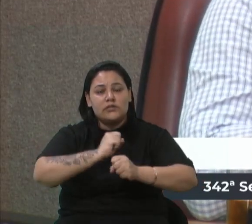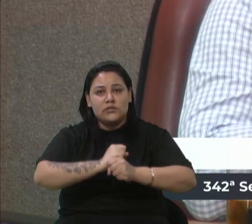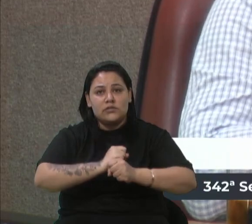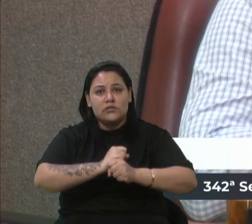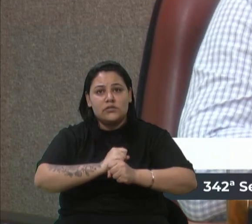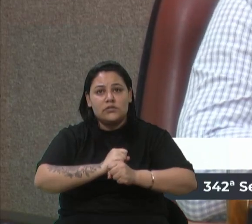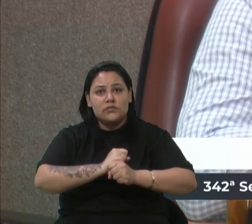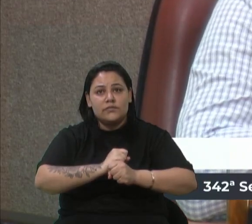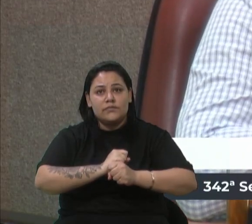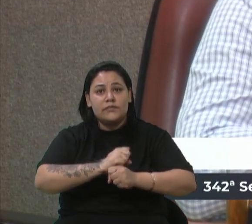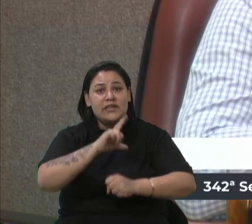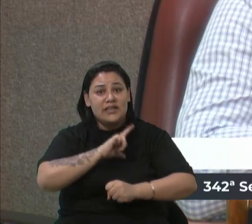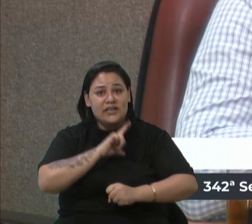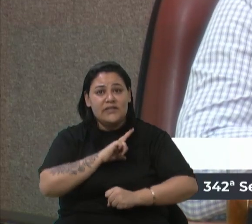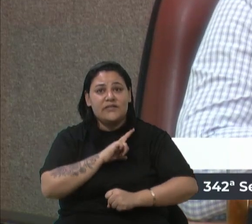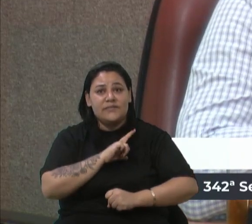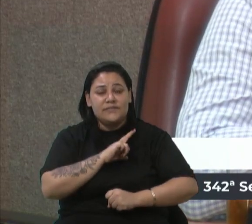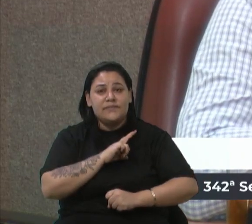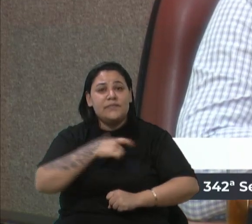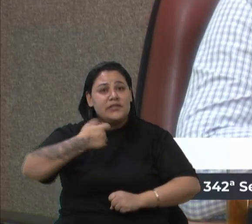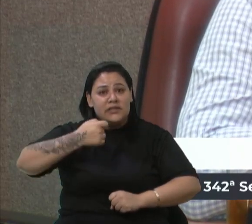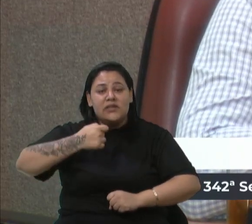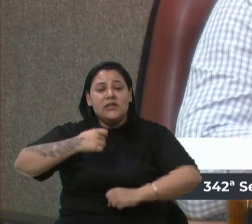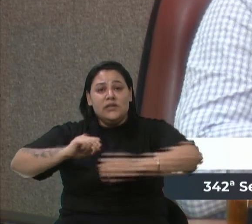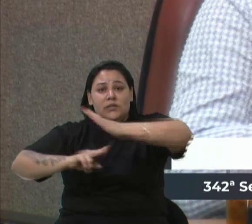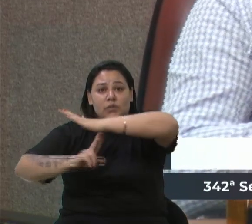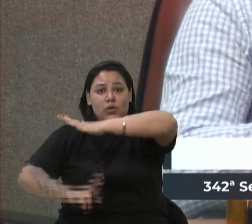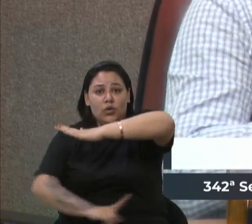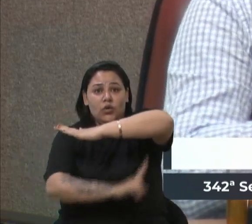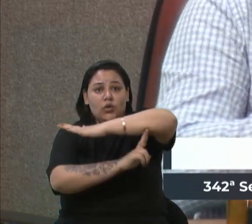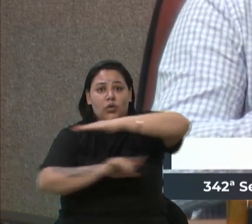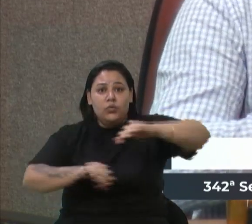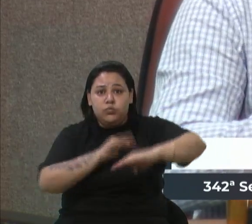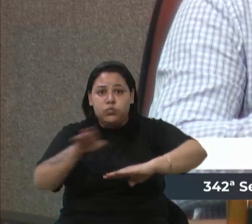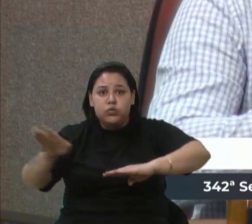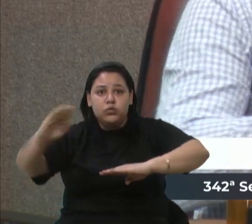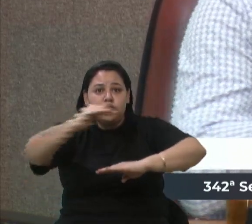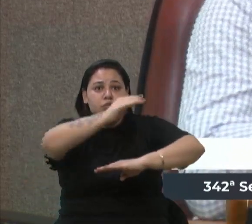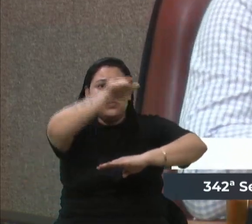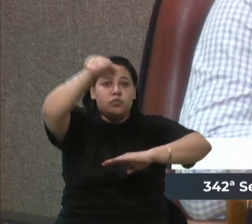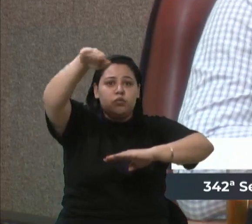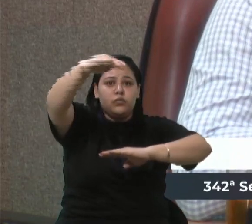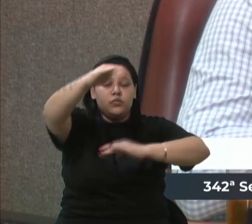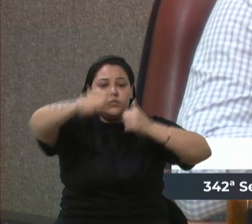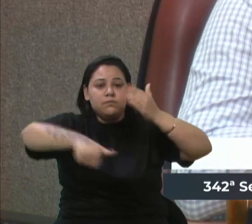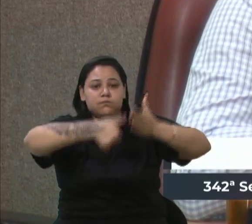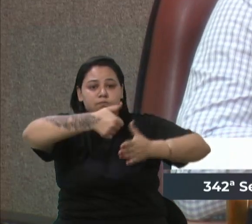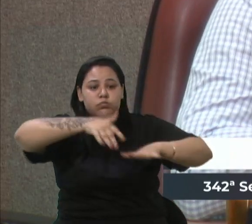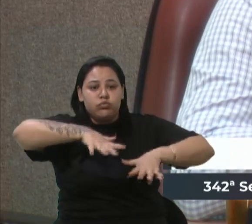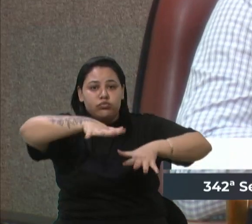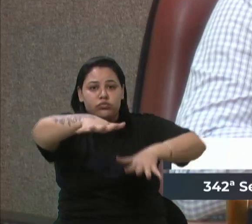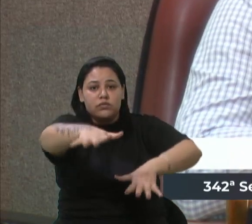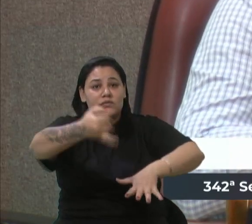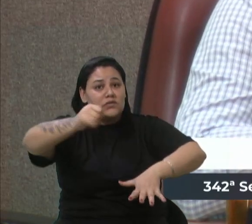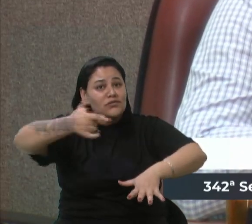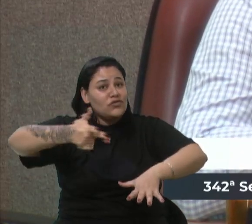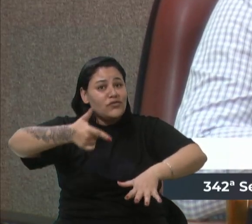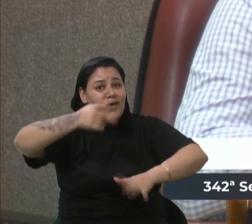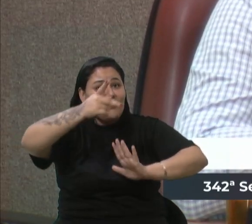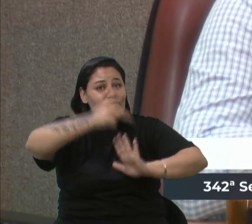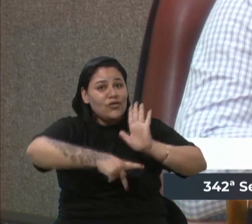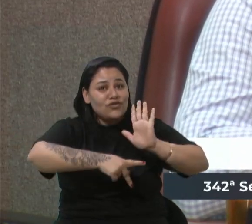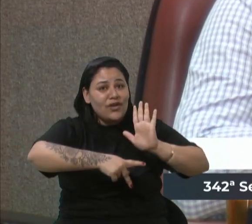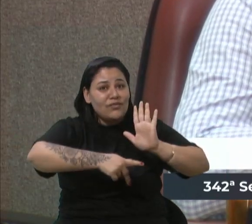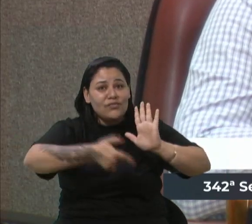ter viadutos na cidade, temos que melhorar o trânsito da cidade. E sem projetos a gente não chega em lugar nenhum. Nós não